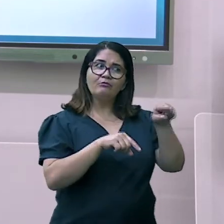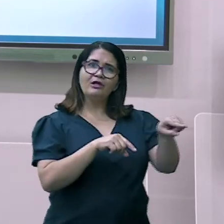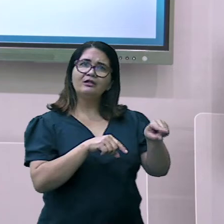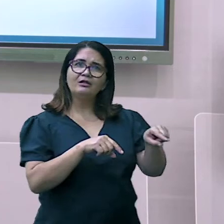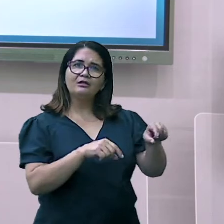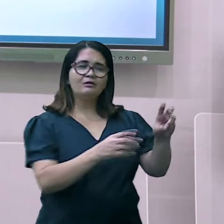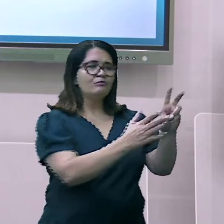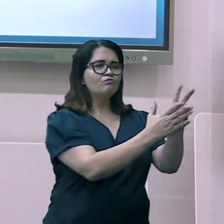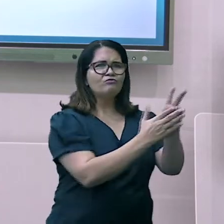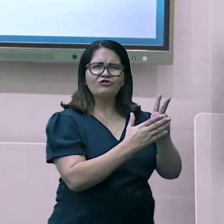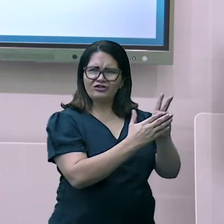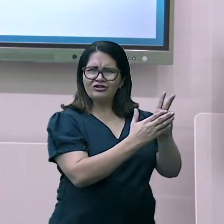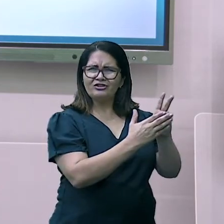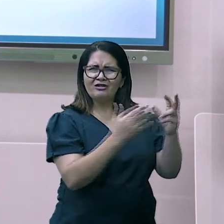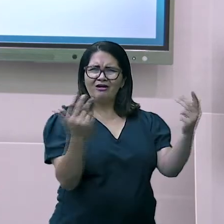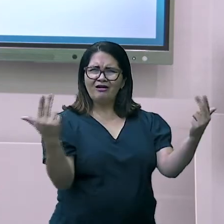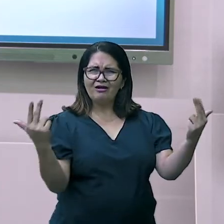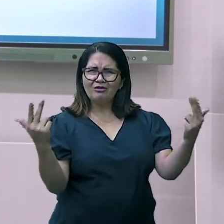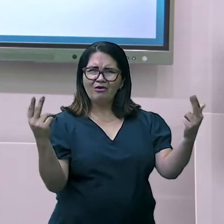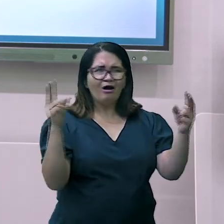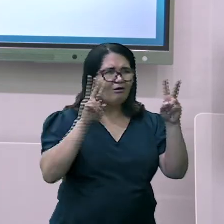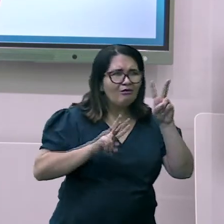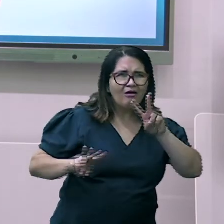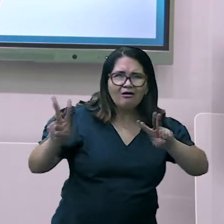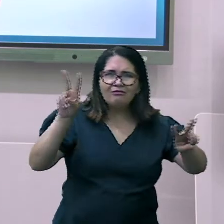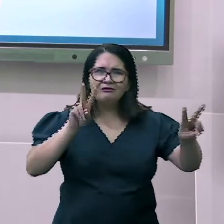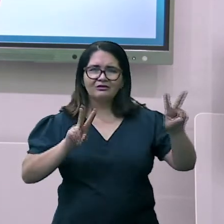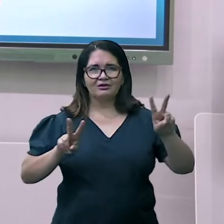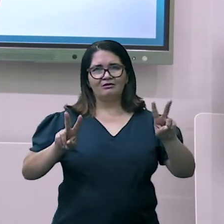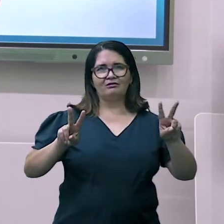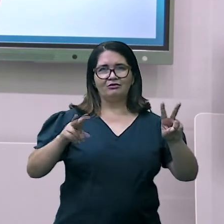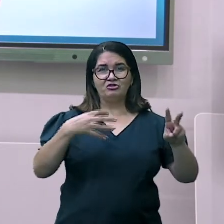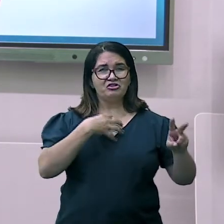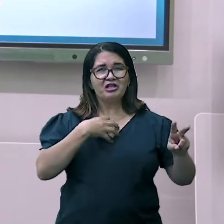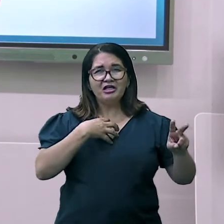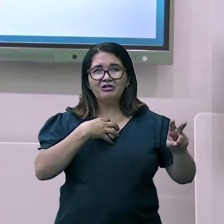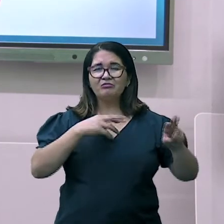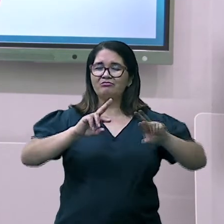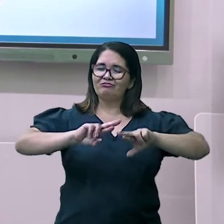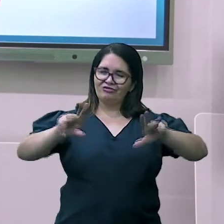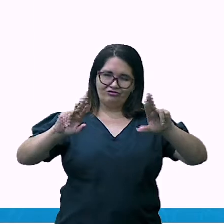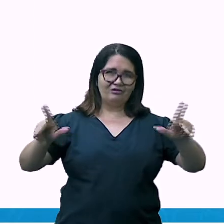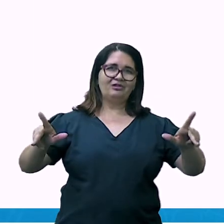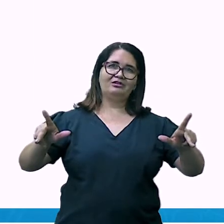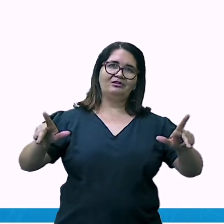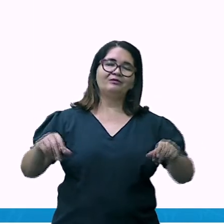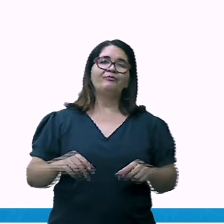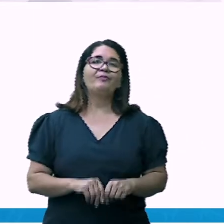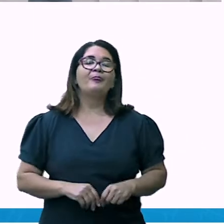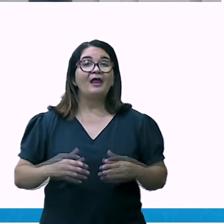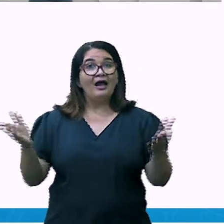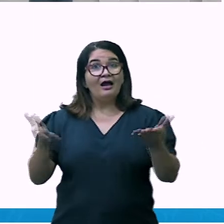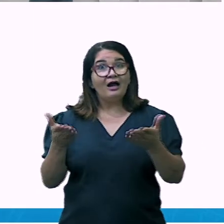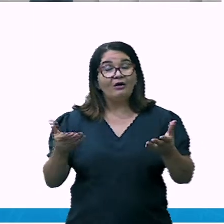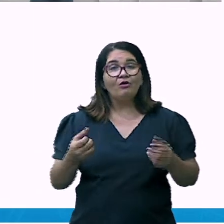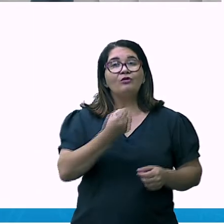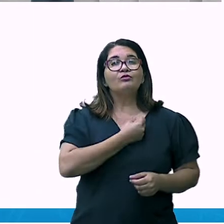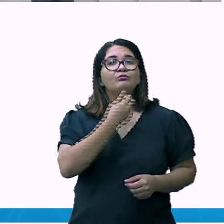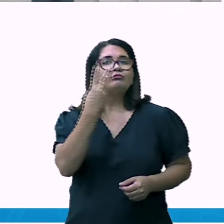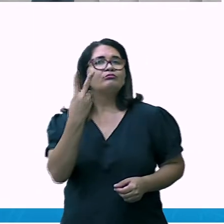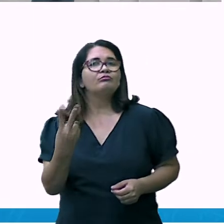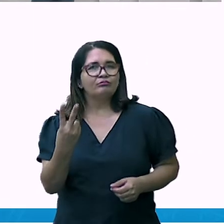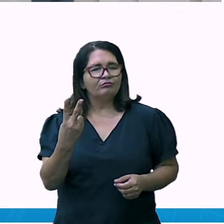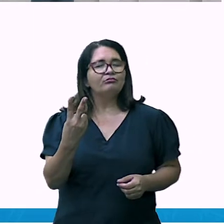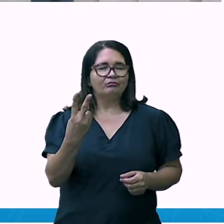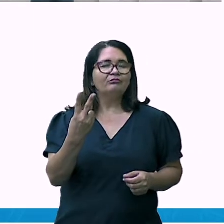Visões totalmente diferentes, não é mesmo? Vamos para a questão de número 2? Na questão de número